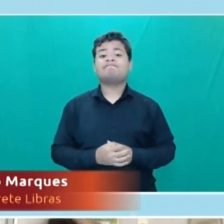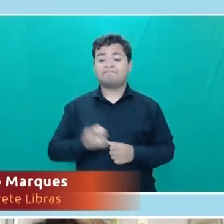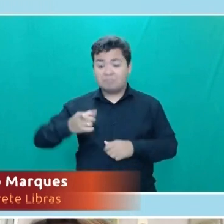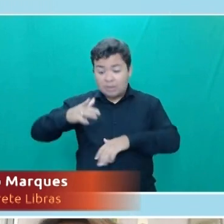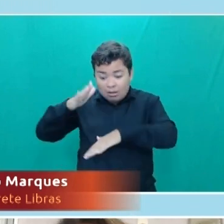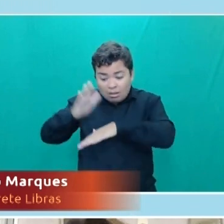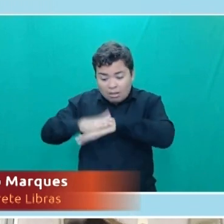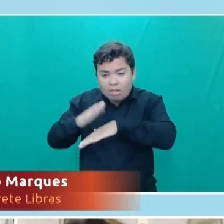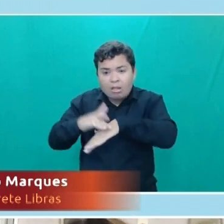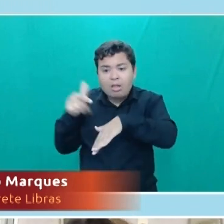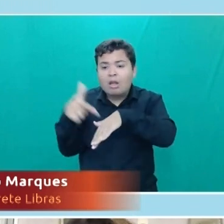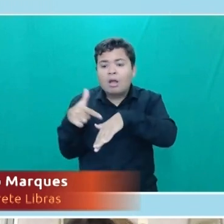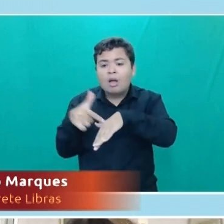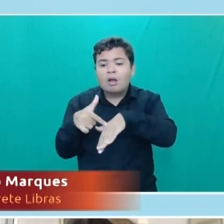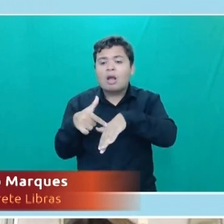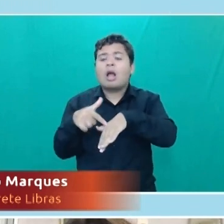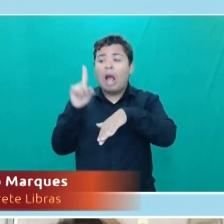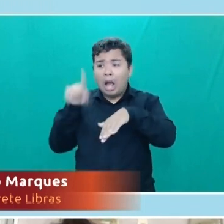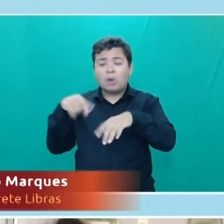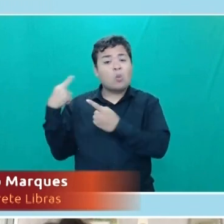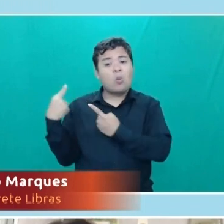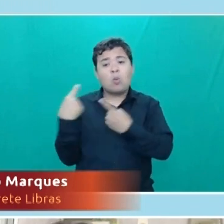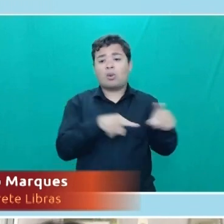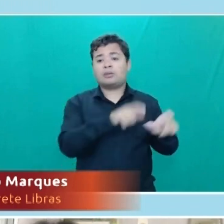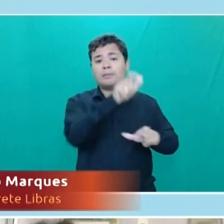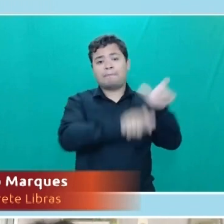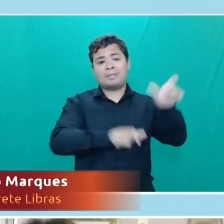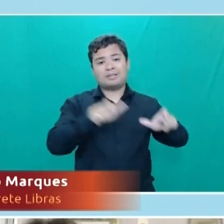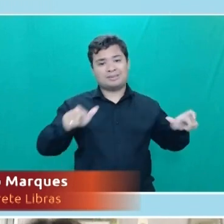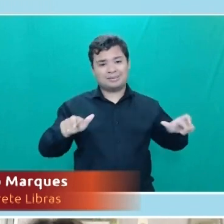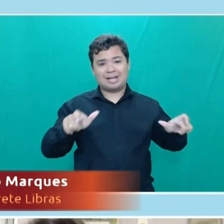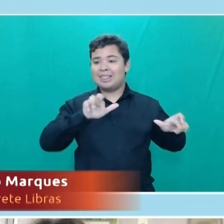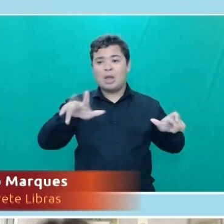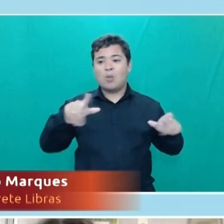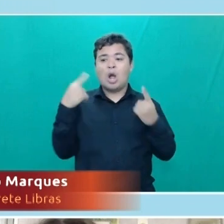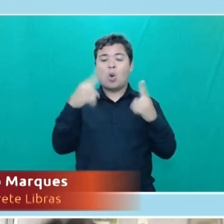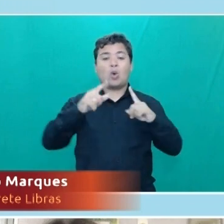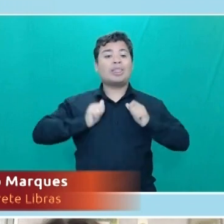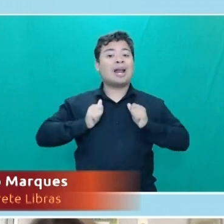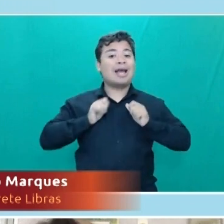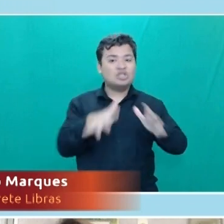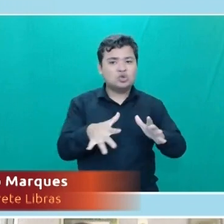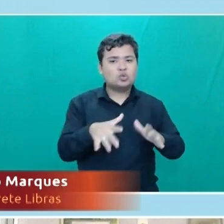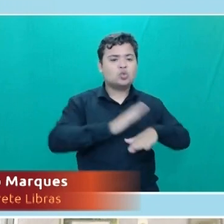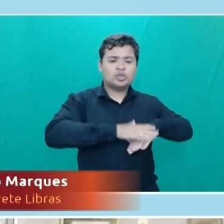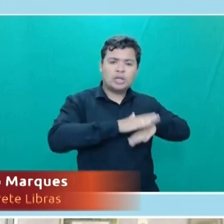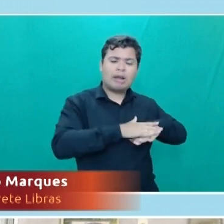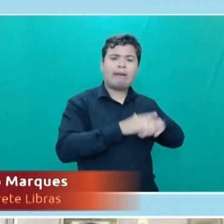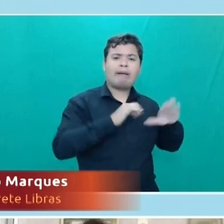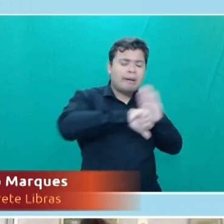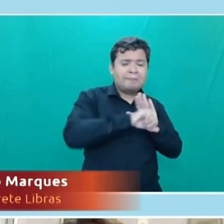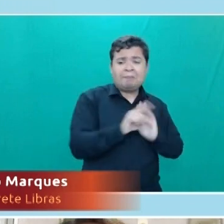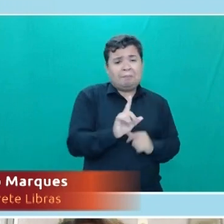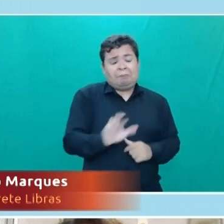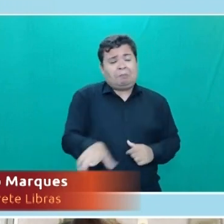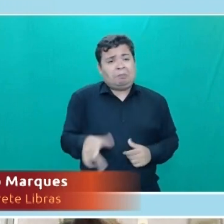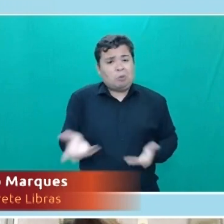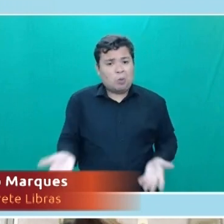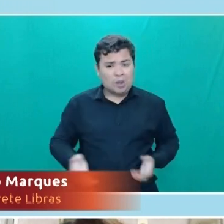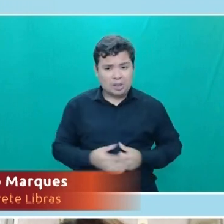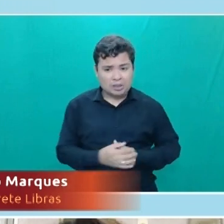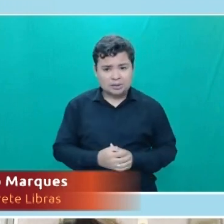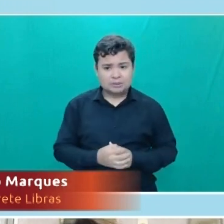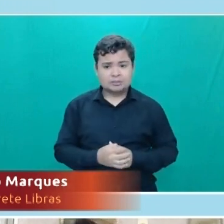que se dirige contra pessoas, e não contra condutas ou fatos criminosos. Então, isso chega